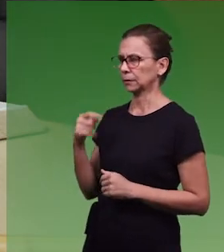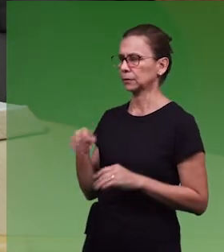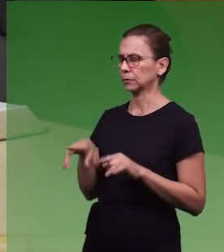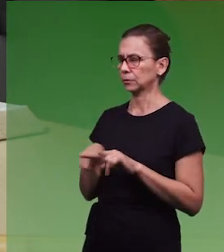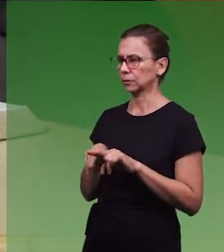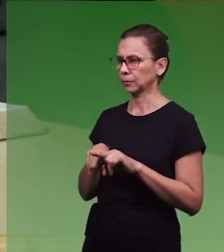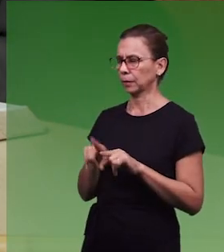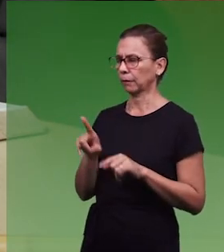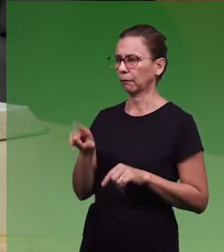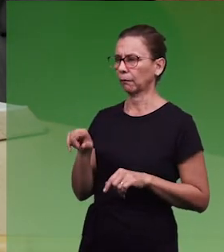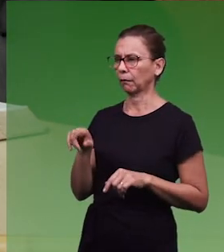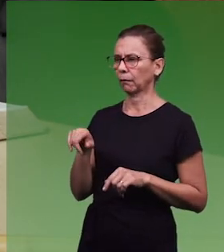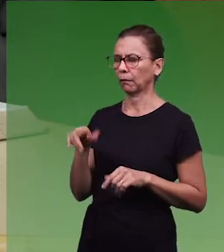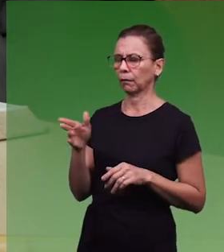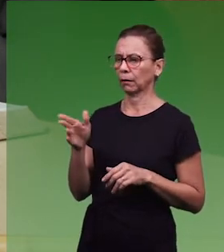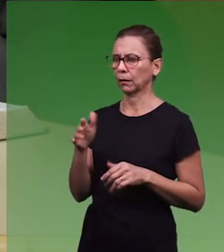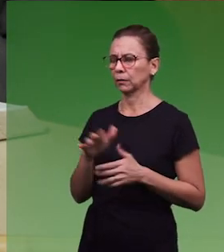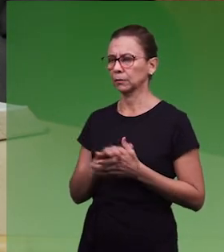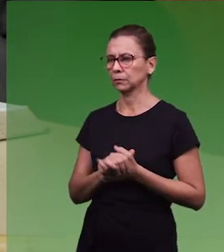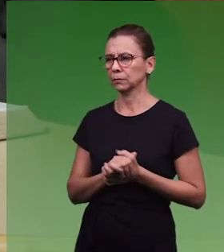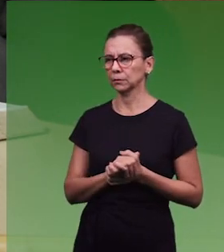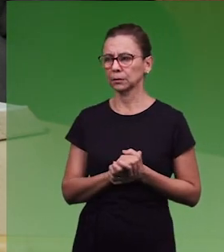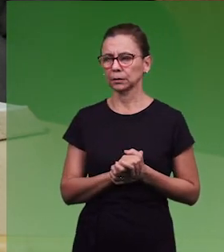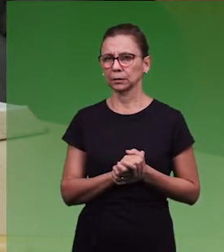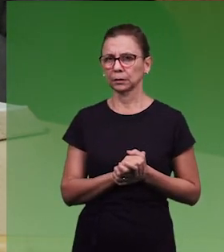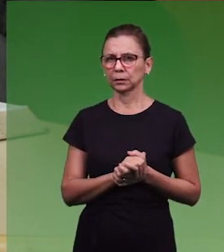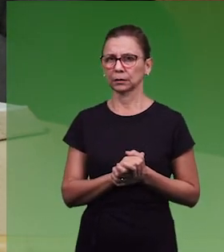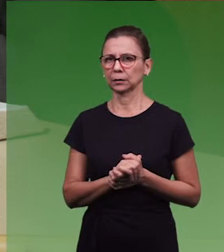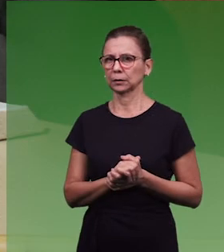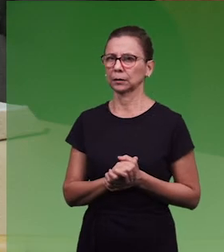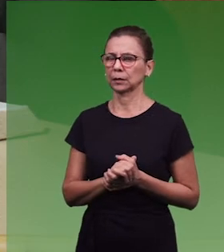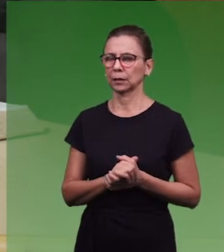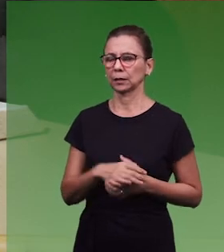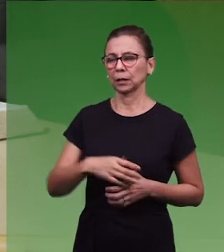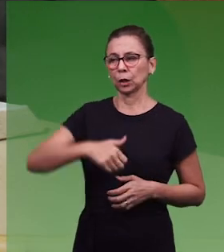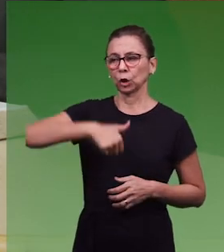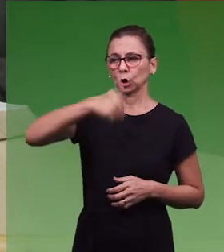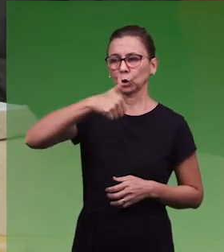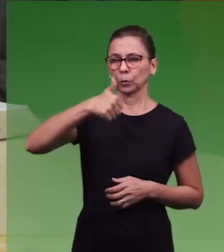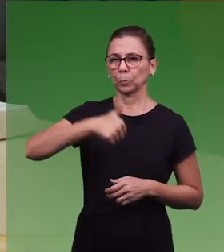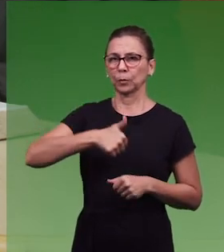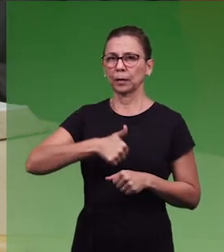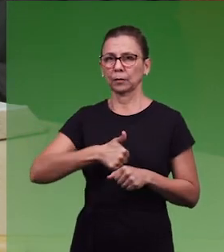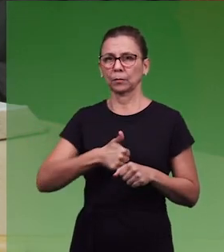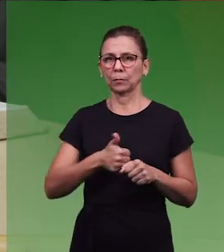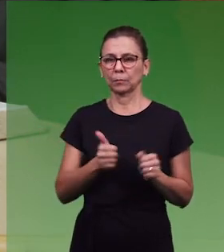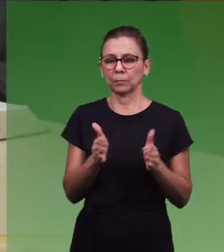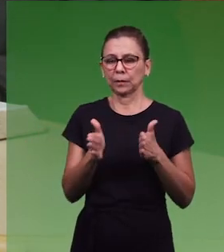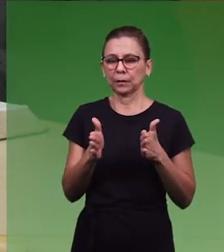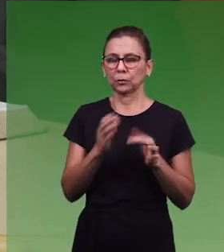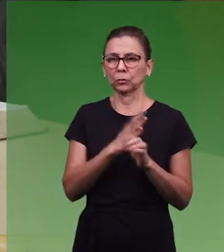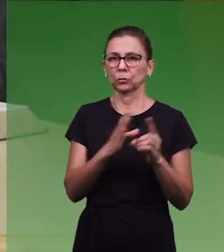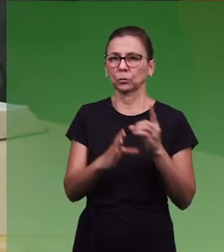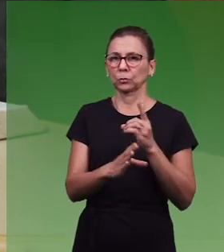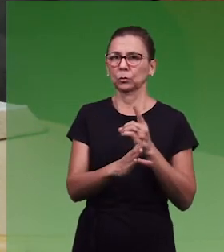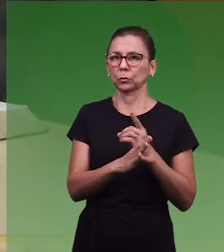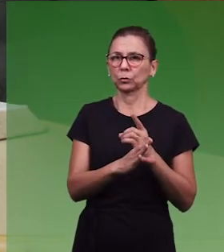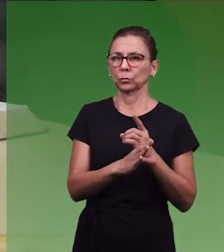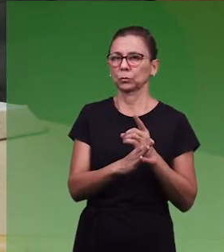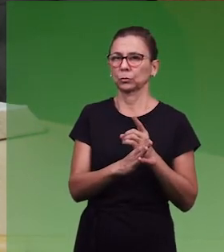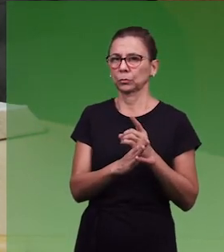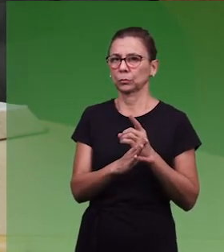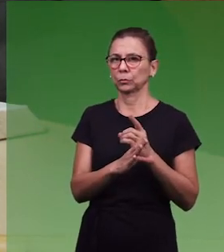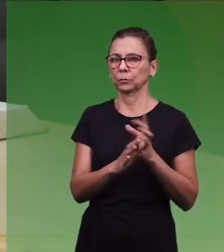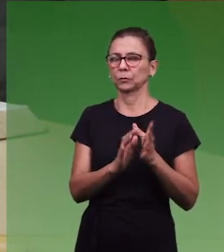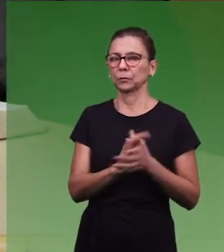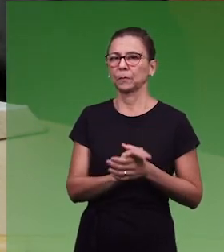abordados nessa primeira fase do culto, do preparo, né? O culto de amanhã começa quando termina o culto de hoje. Perfeitamente.